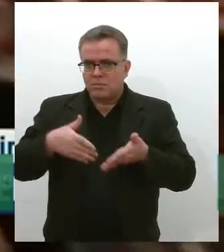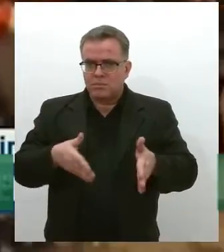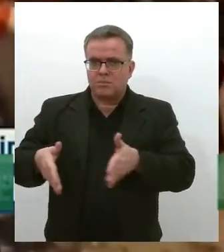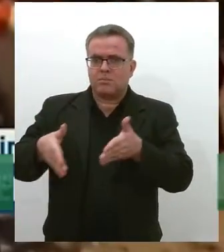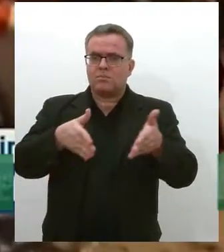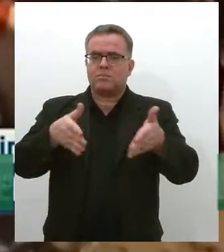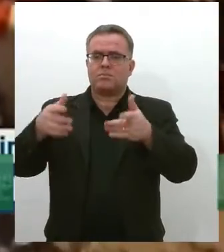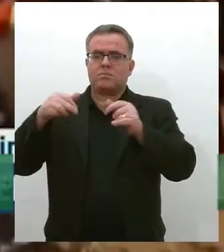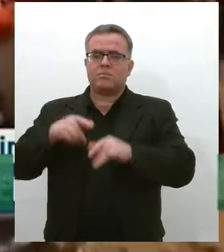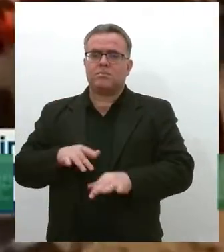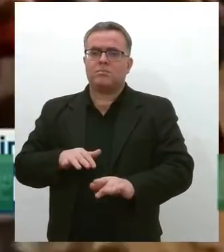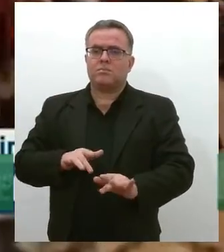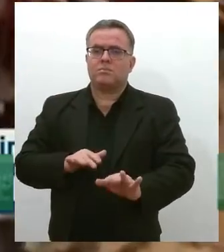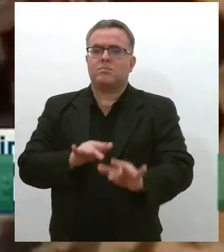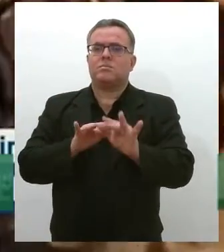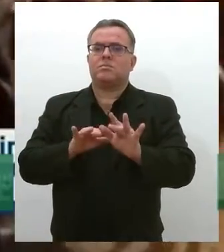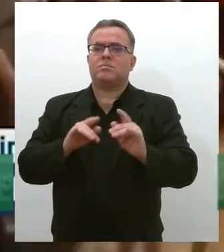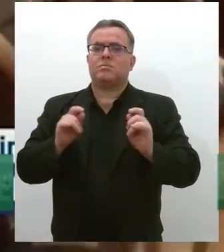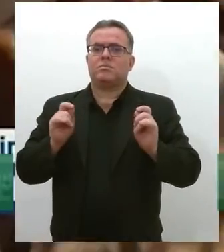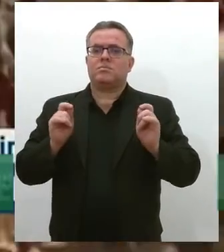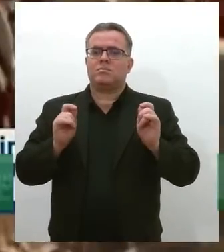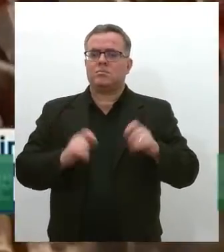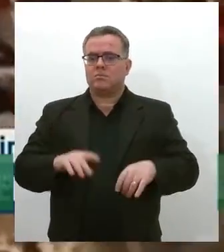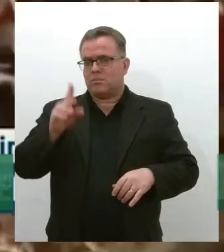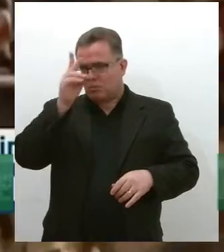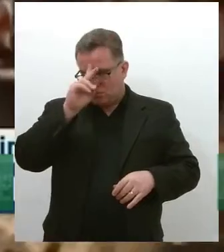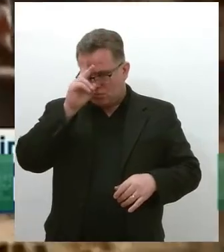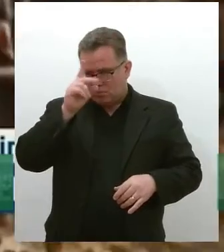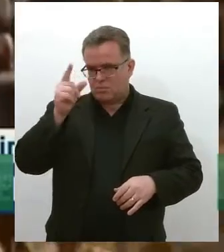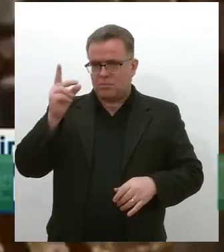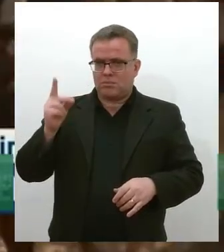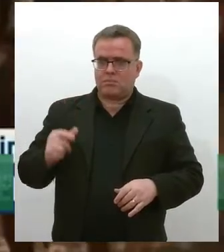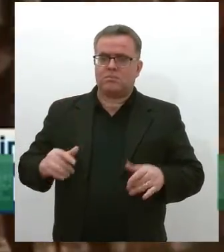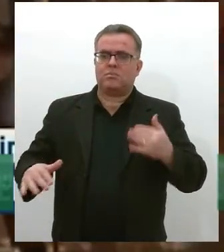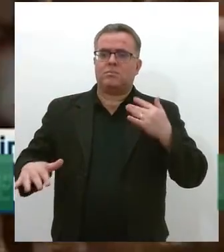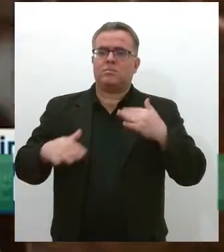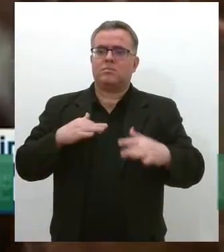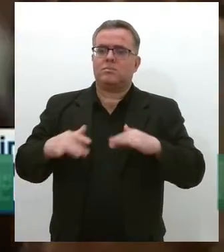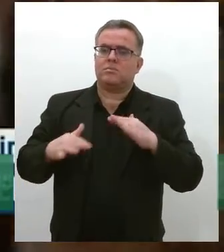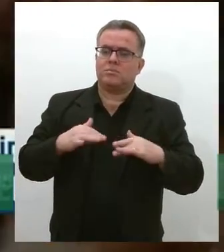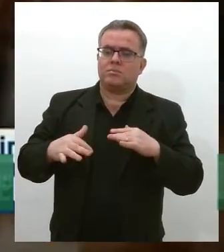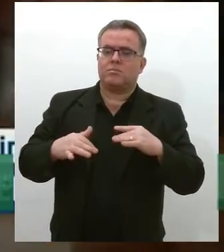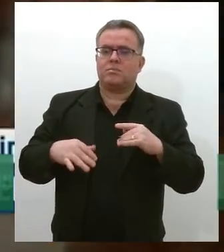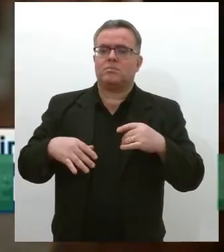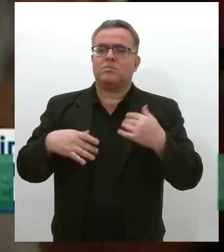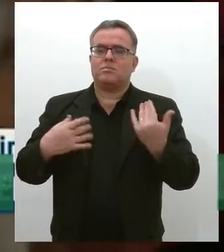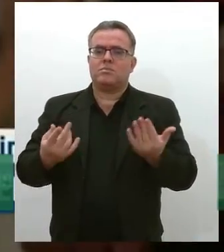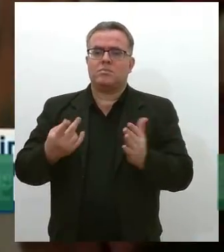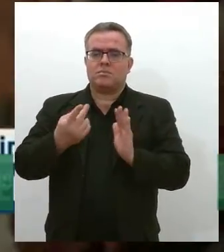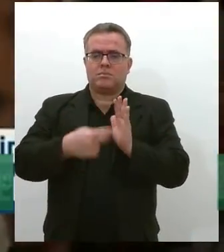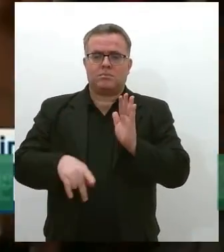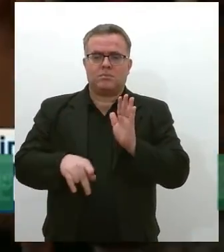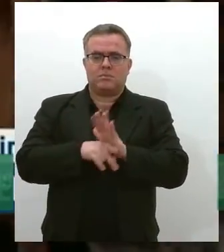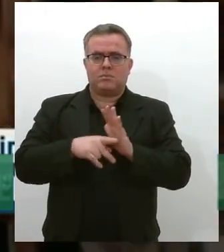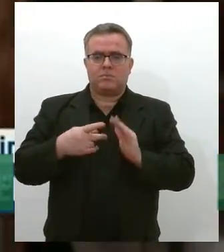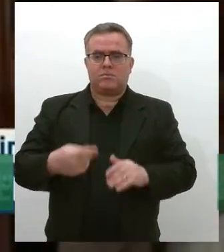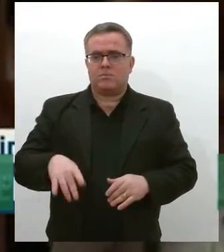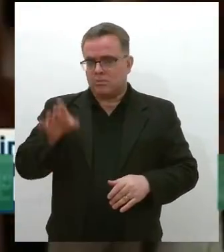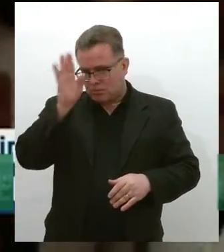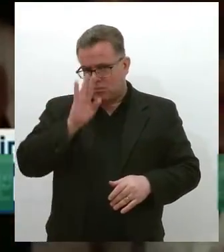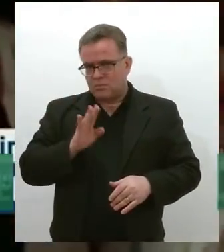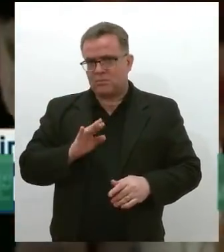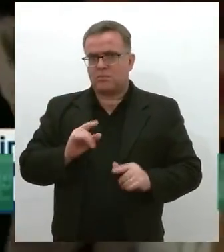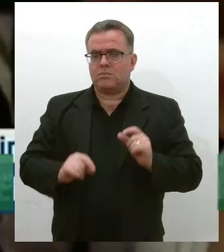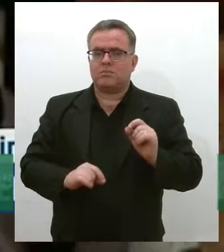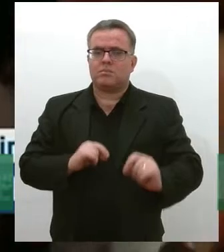um monte de histórias, de movimentos, de projetos de Brasil, muito, que são